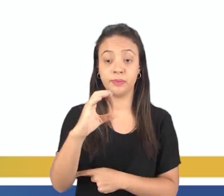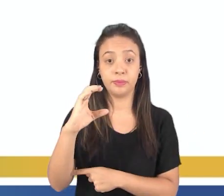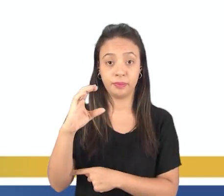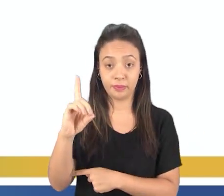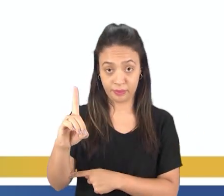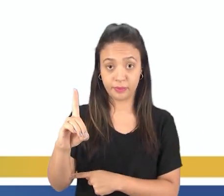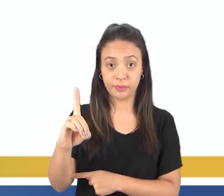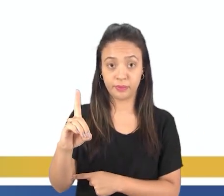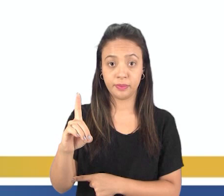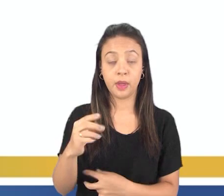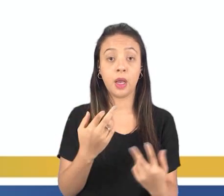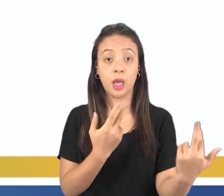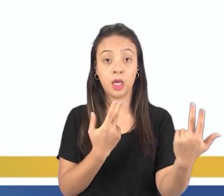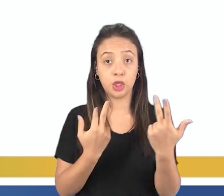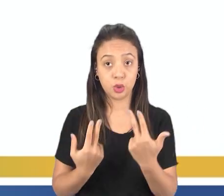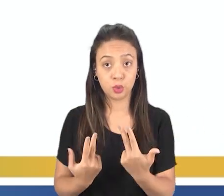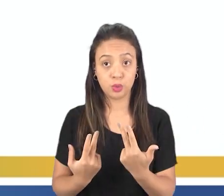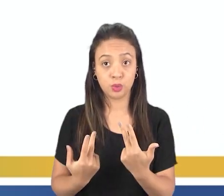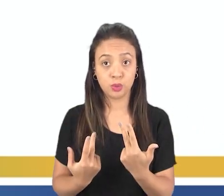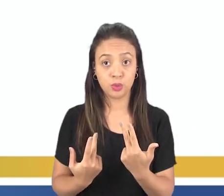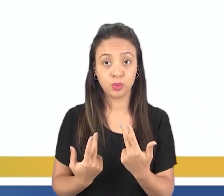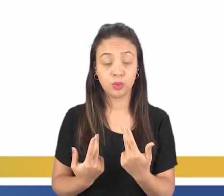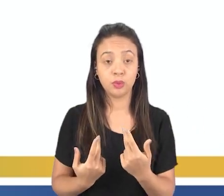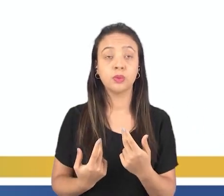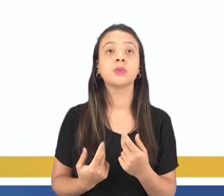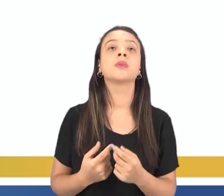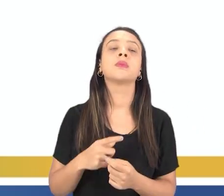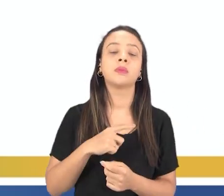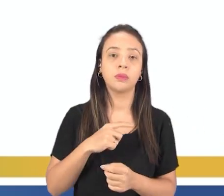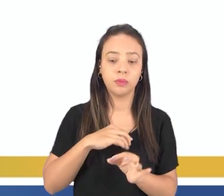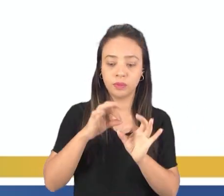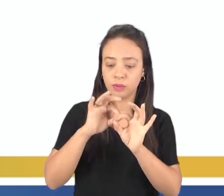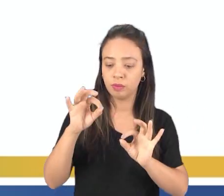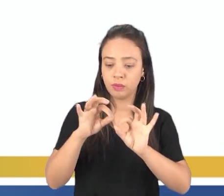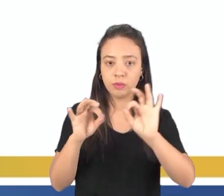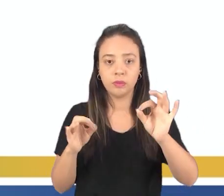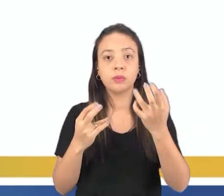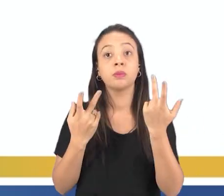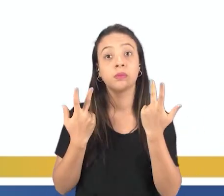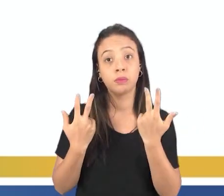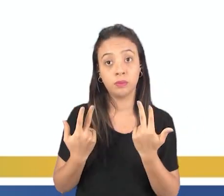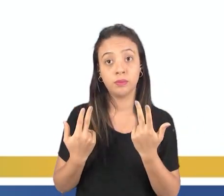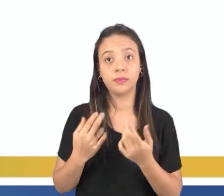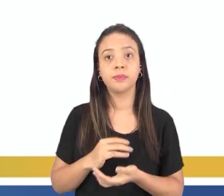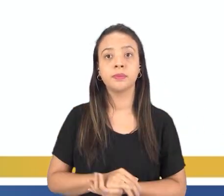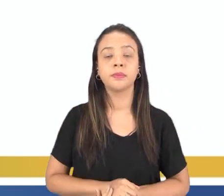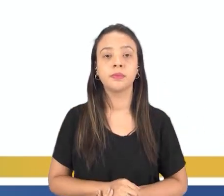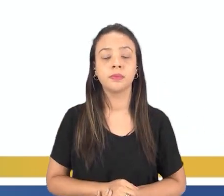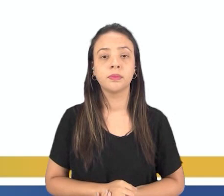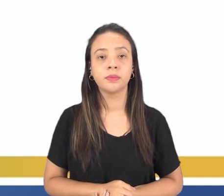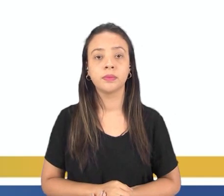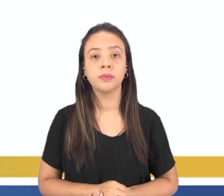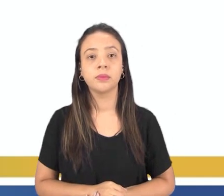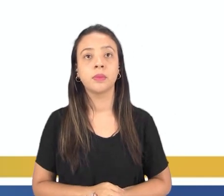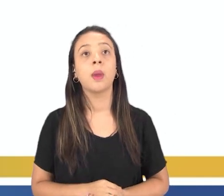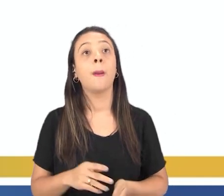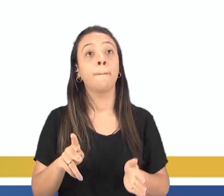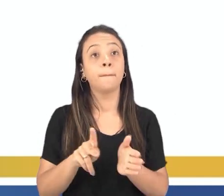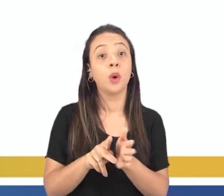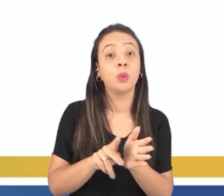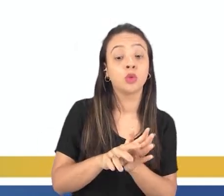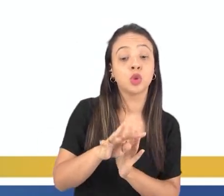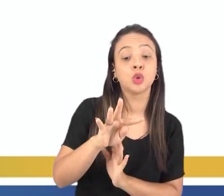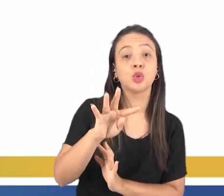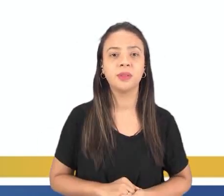certo as duas diagonais tem a mesma medida de comprimento certo e ensinou trapézio